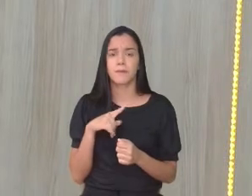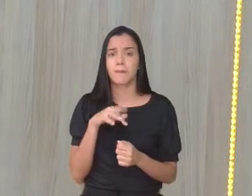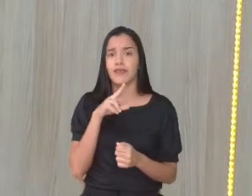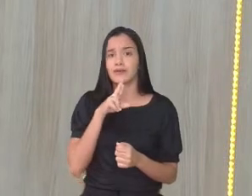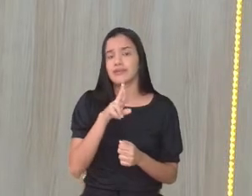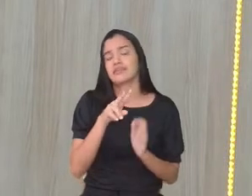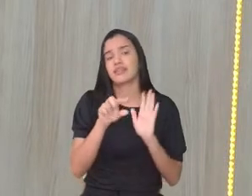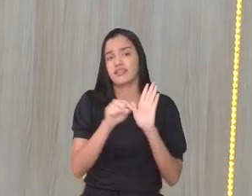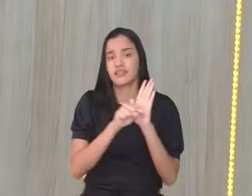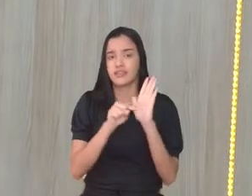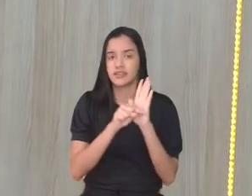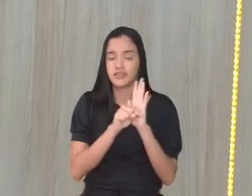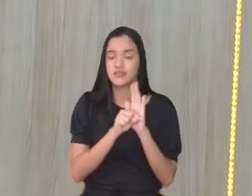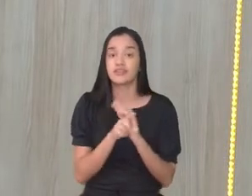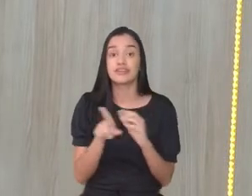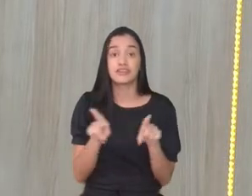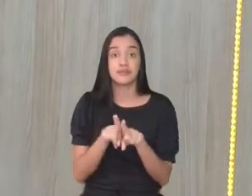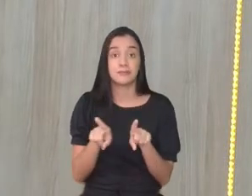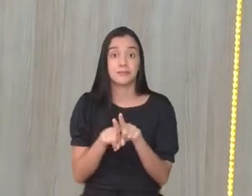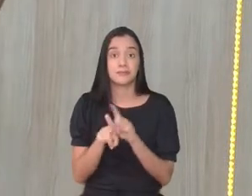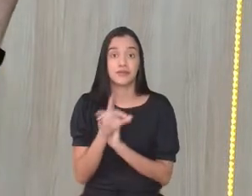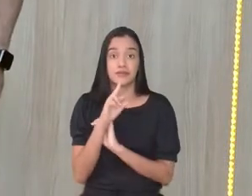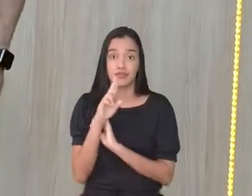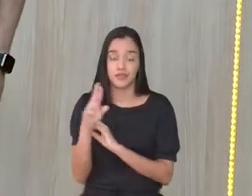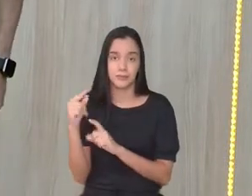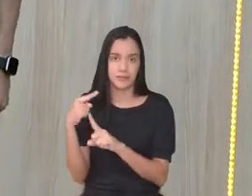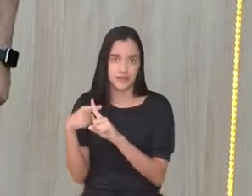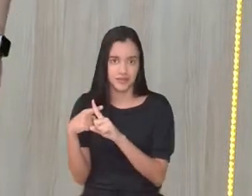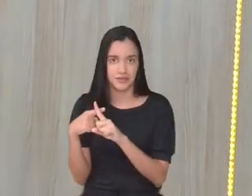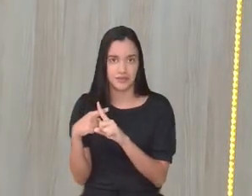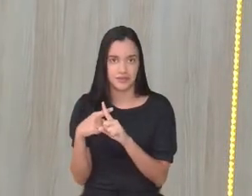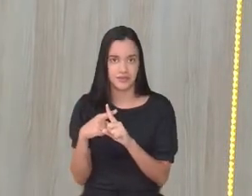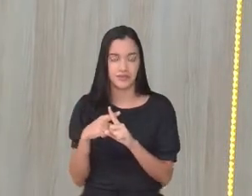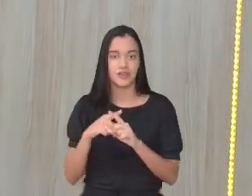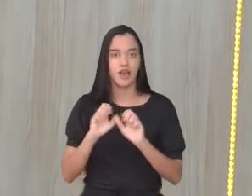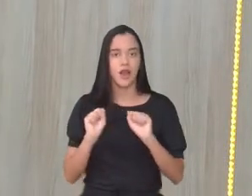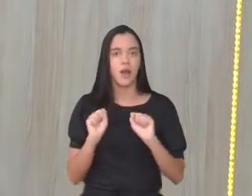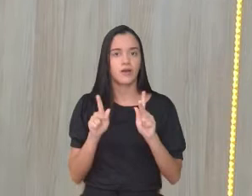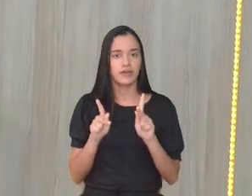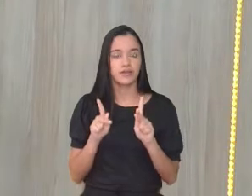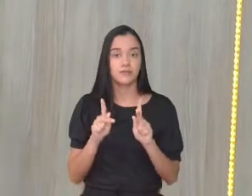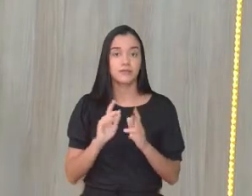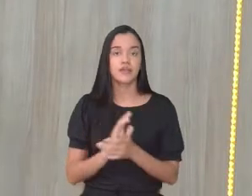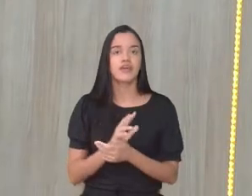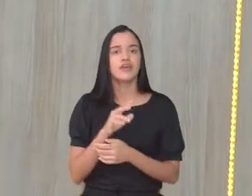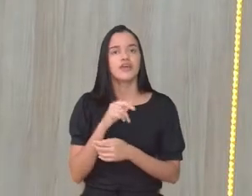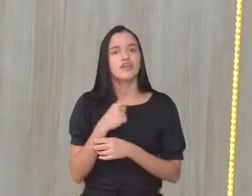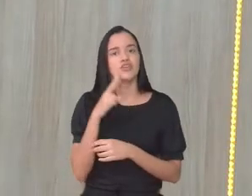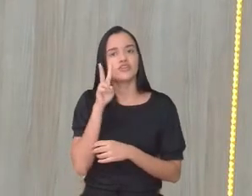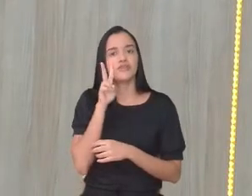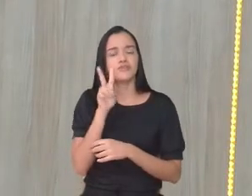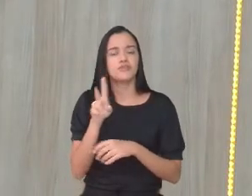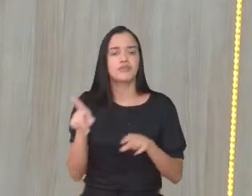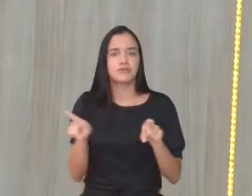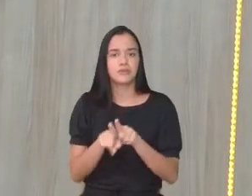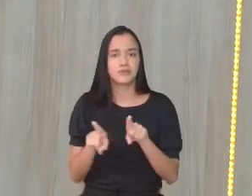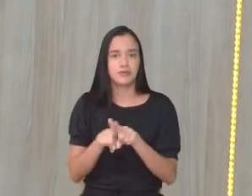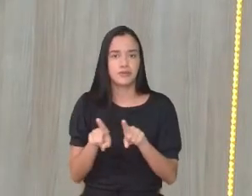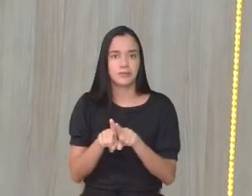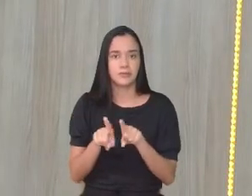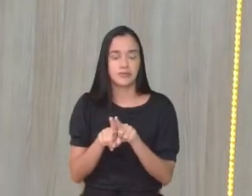resultado negativo e o resultado positivo. Show de bola? Vimos também a parte das